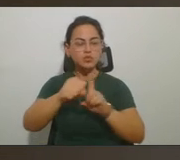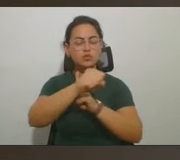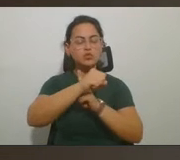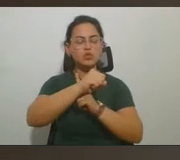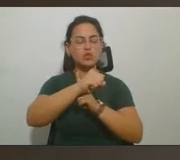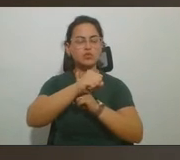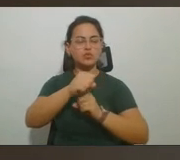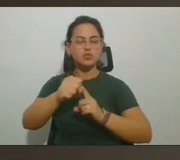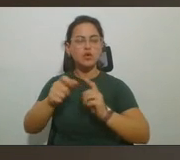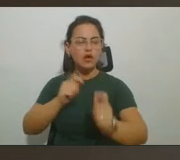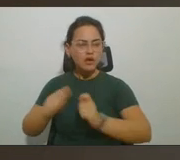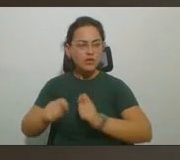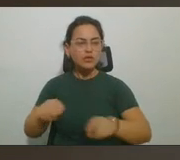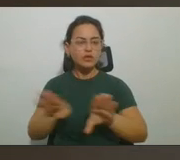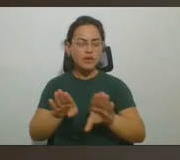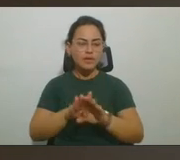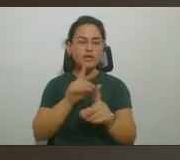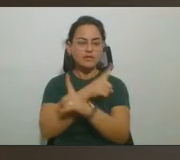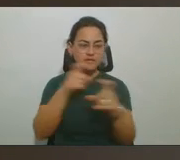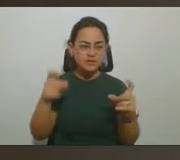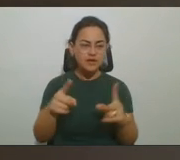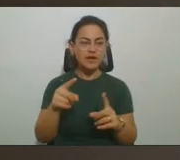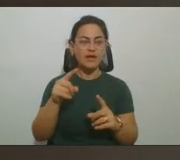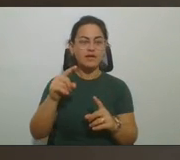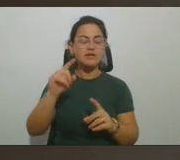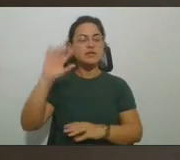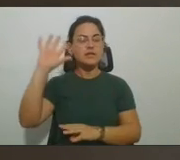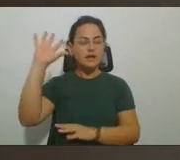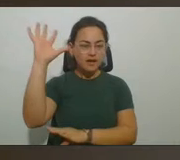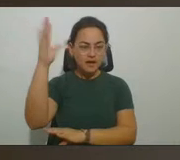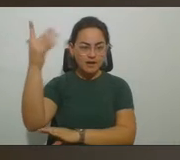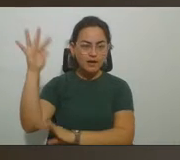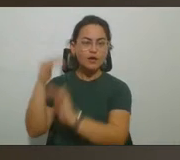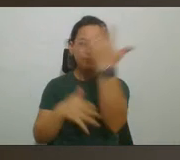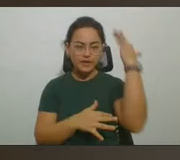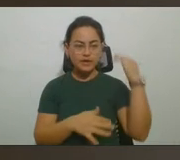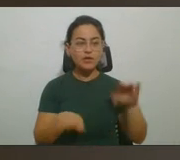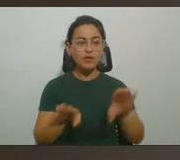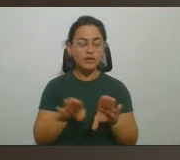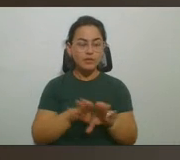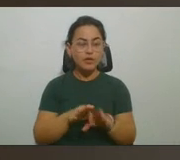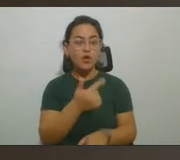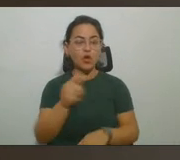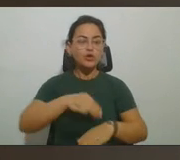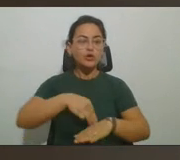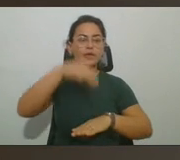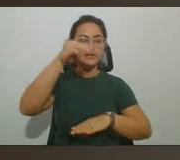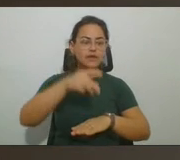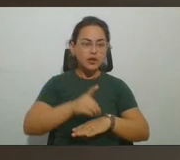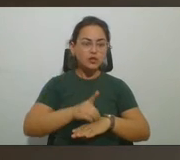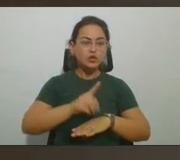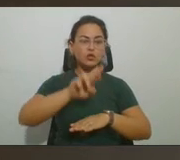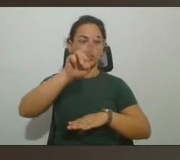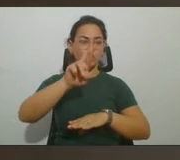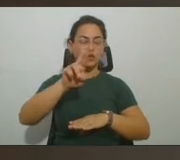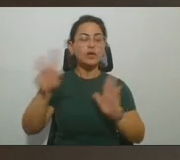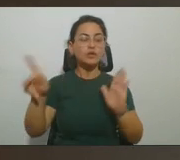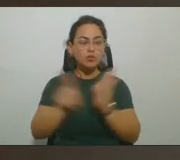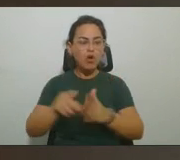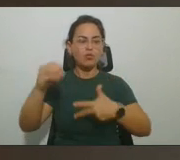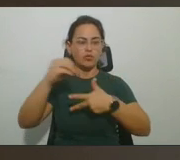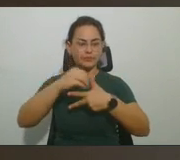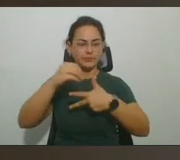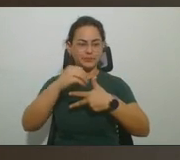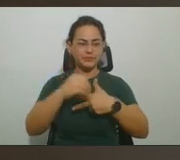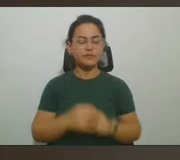em ciências ambientais e os demais mestrados e doutorados de nossa universidade. Nesses caminhos